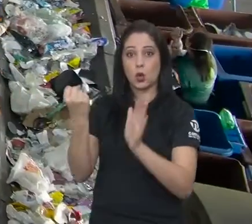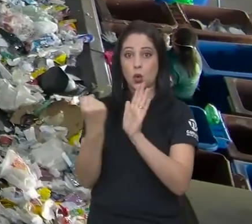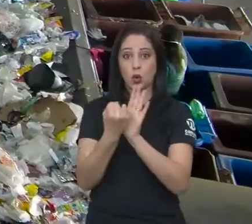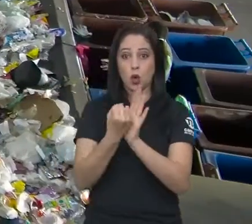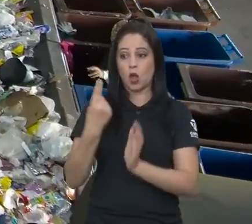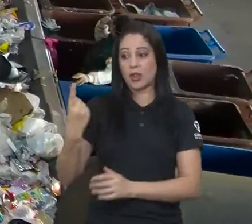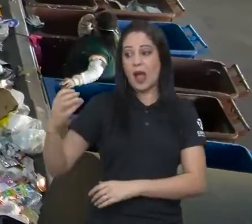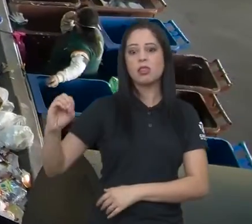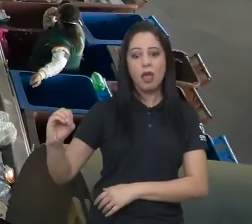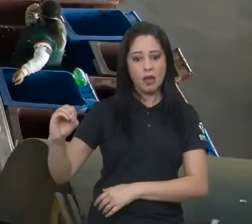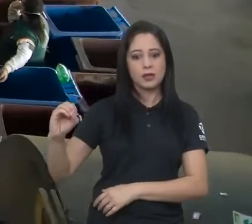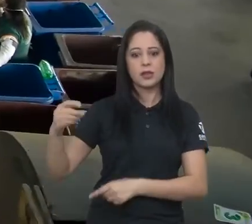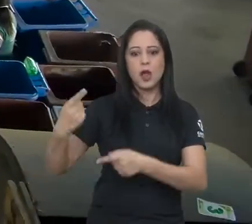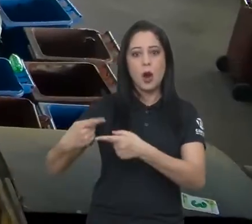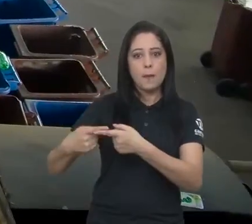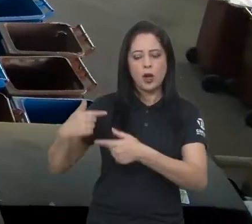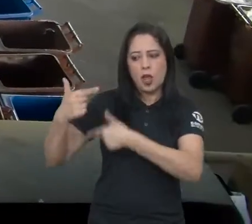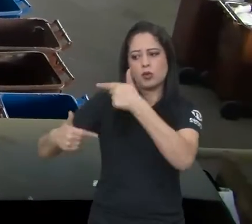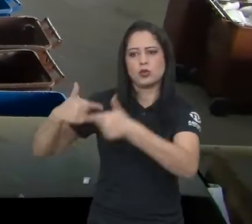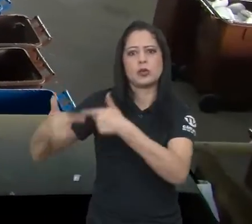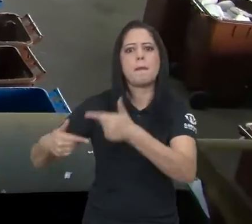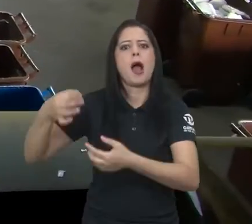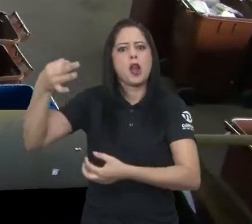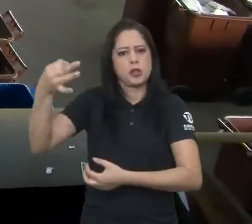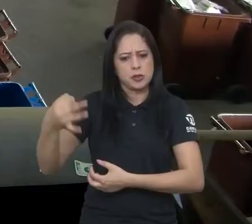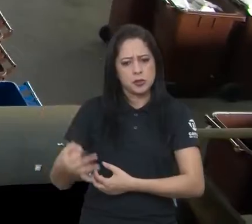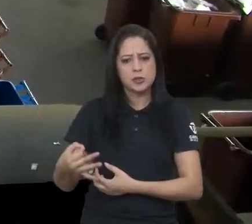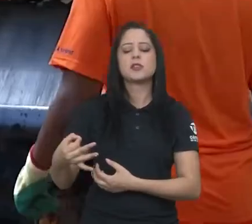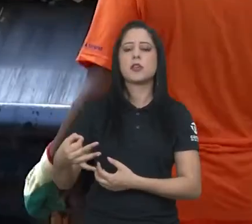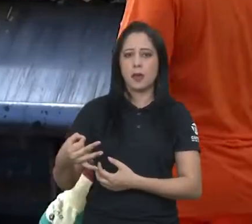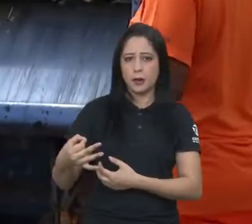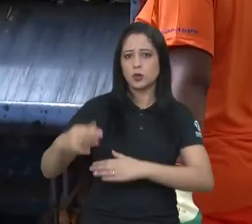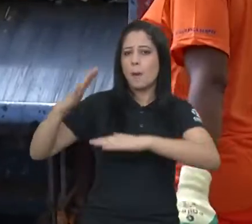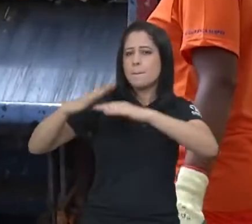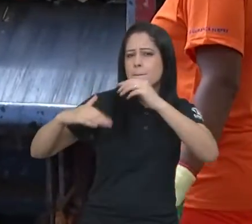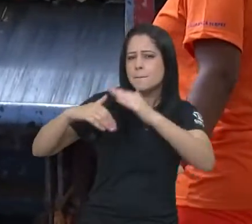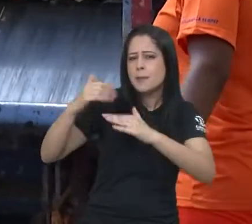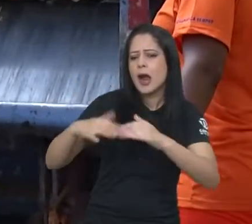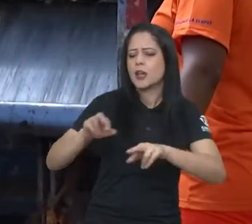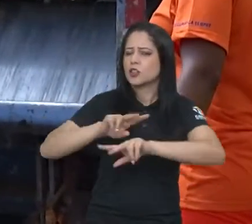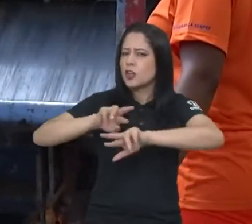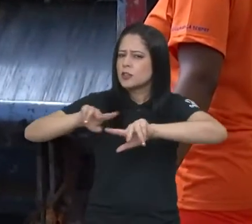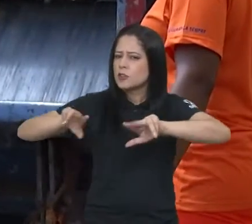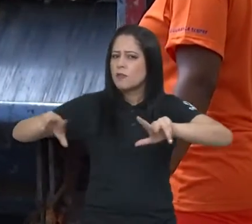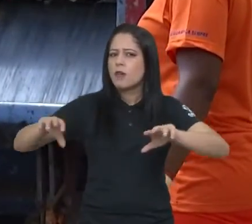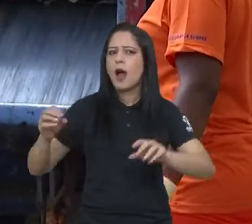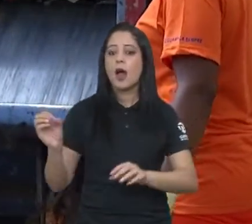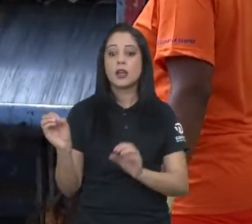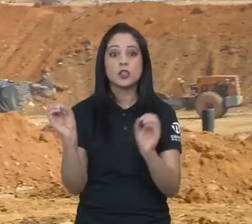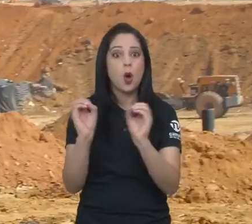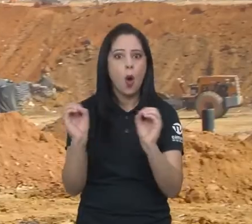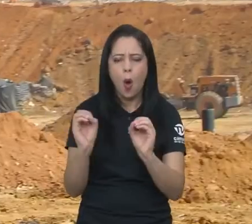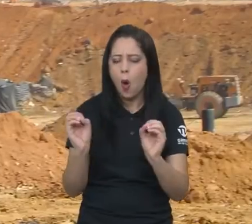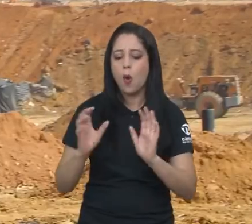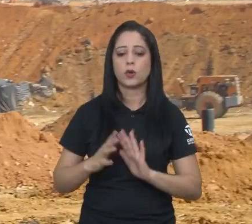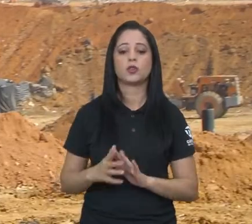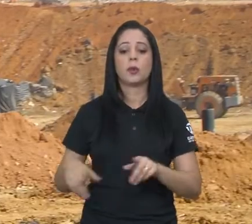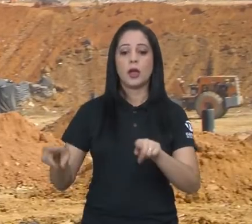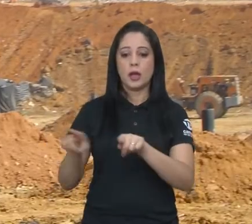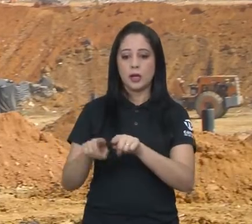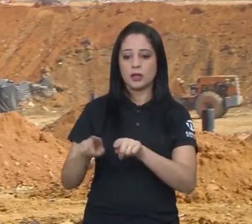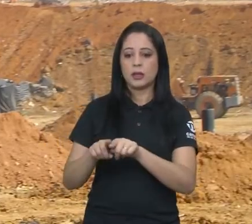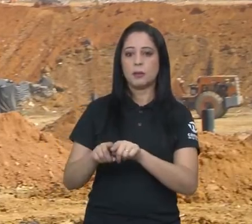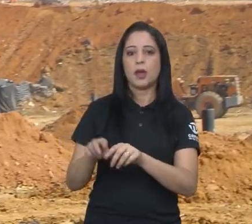nota 10 com o trabalho desenvolvido durante o ano de 2021, resultado de boas práticas operacionais e de